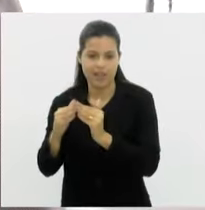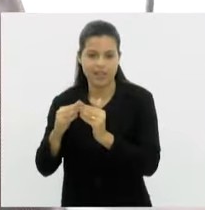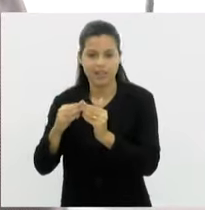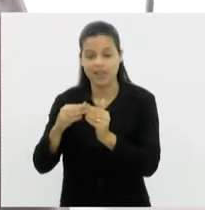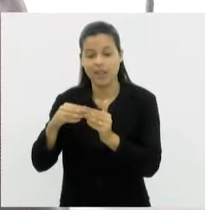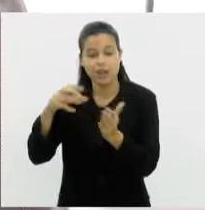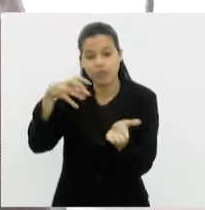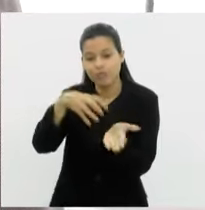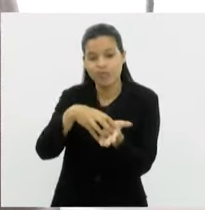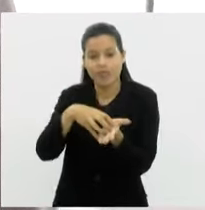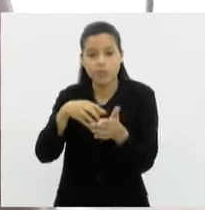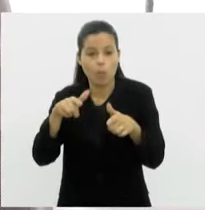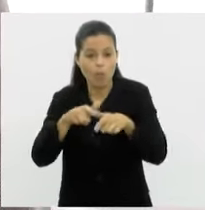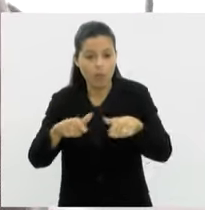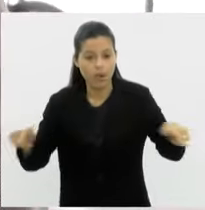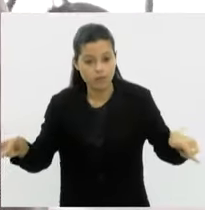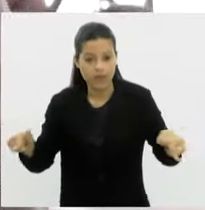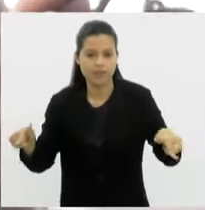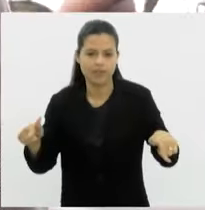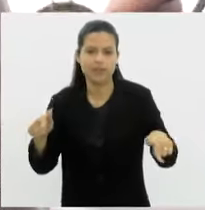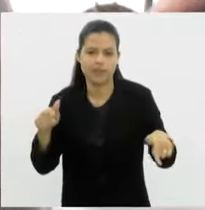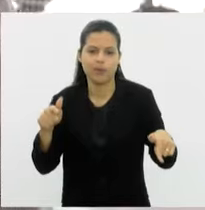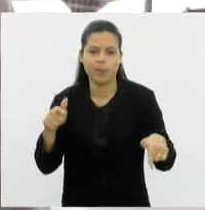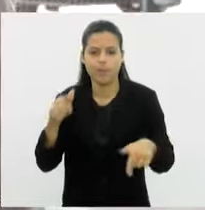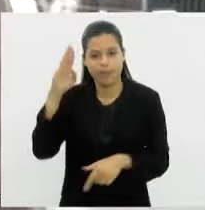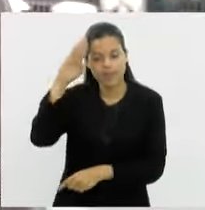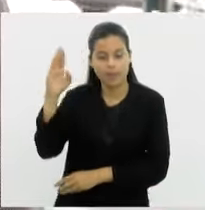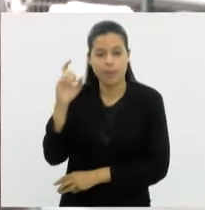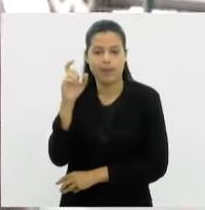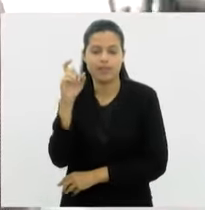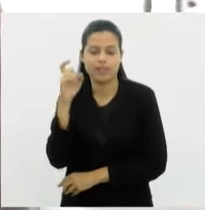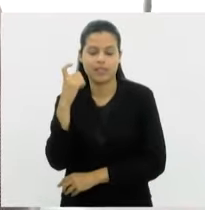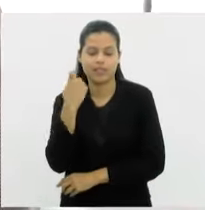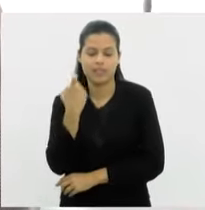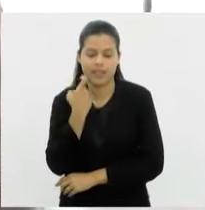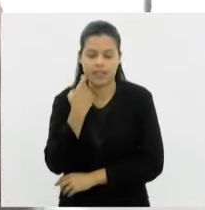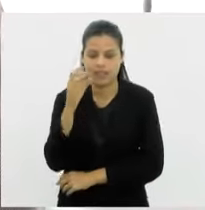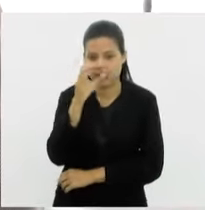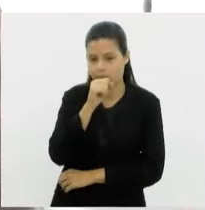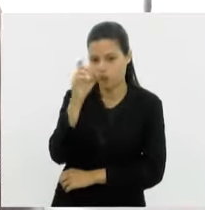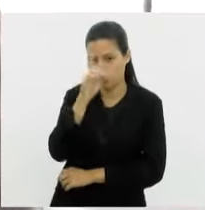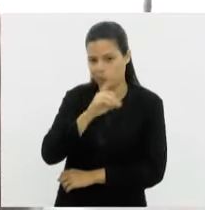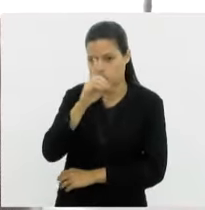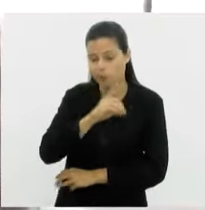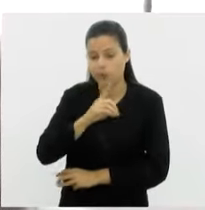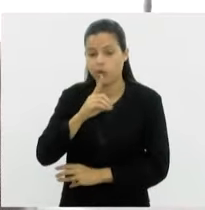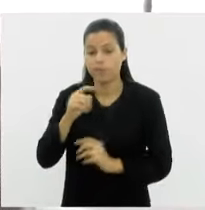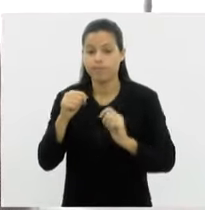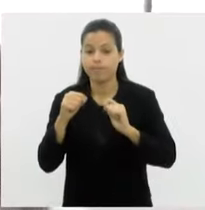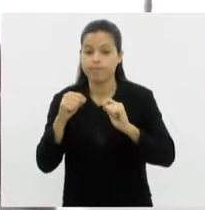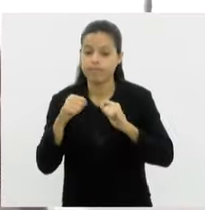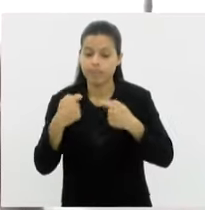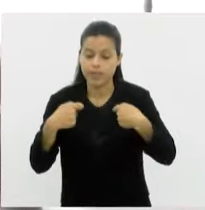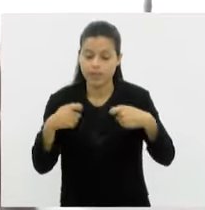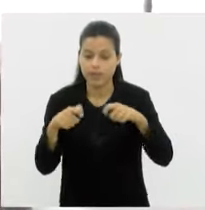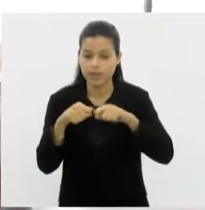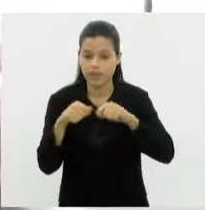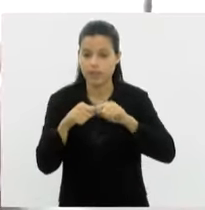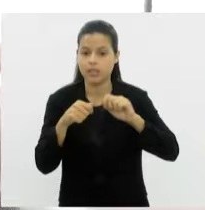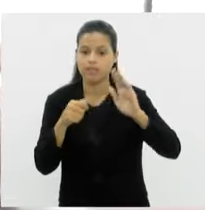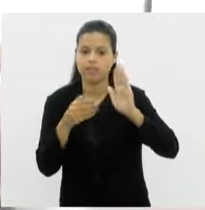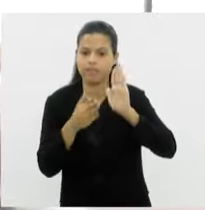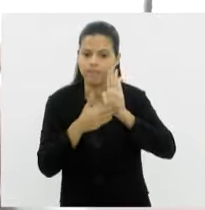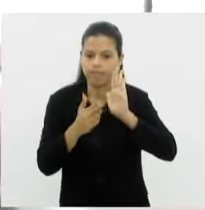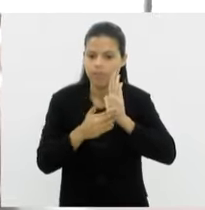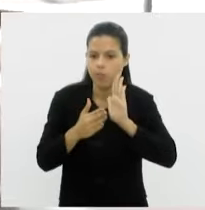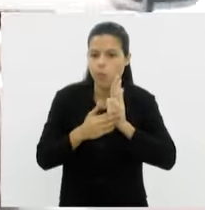ocioso, principalmente nos finais de semana. Então é necessário que se faça, ao longo dessa proposta, algumas